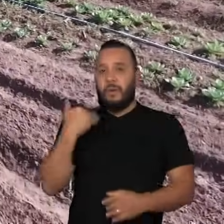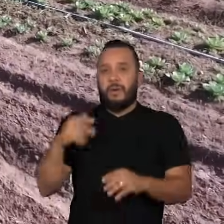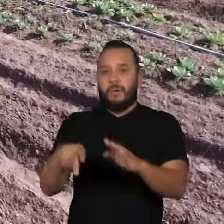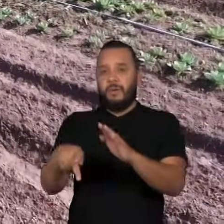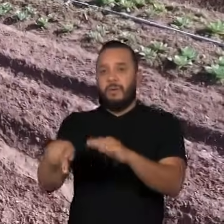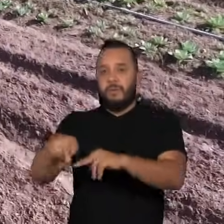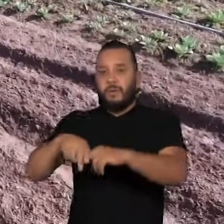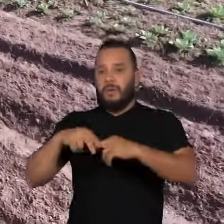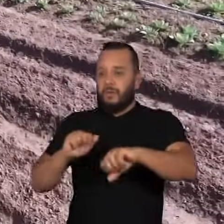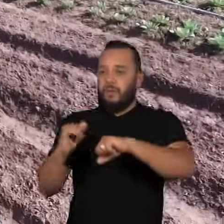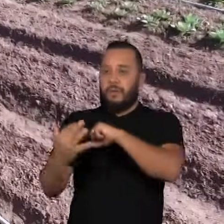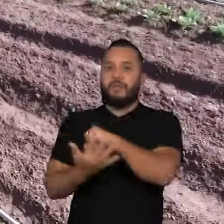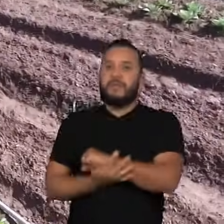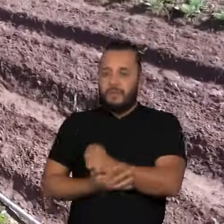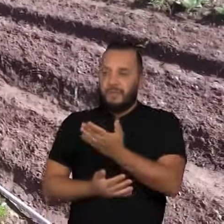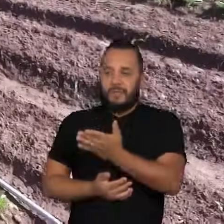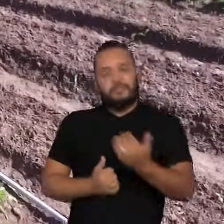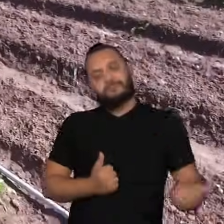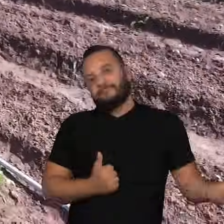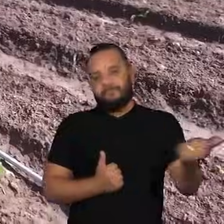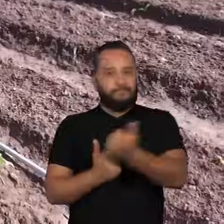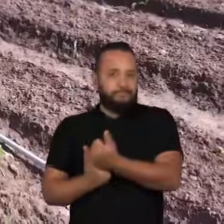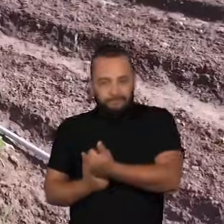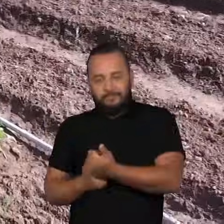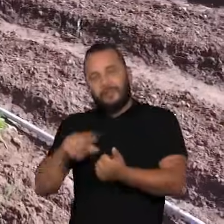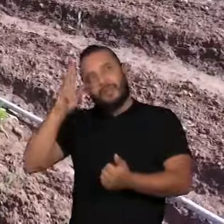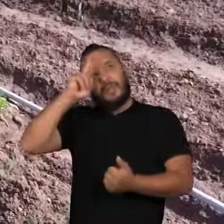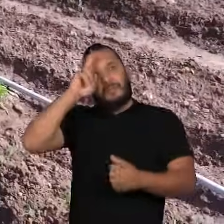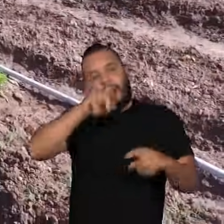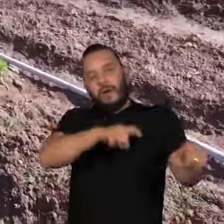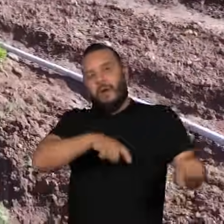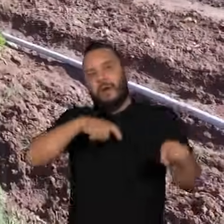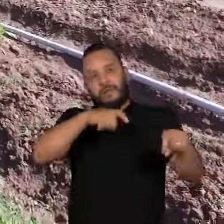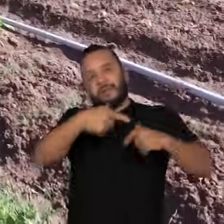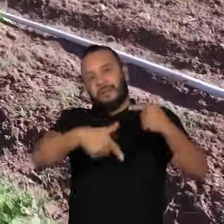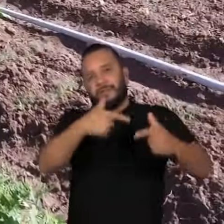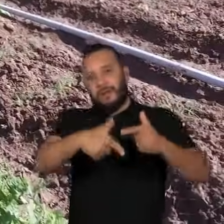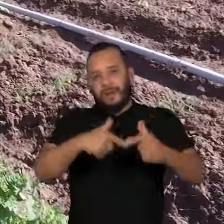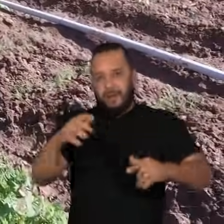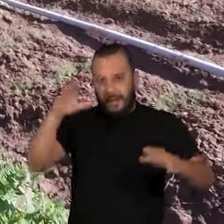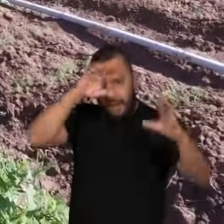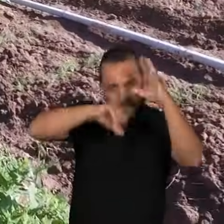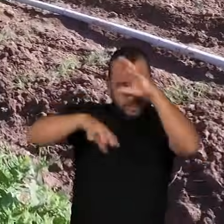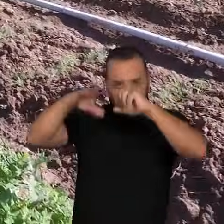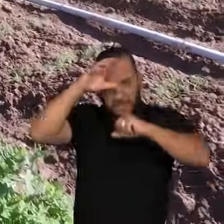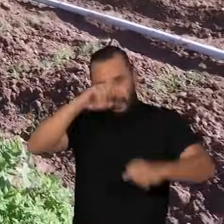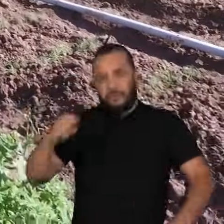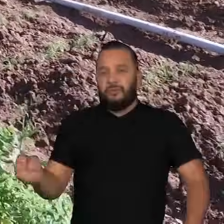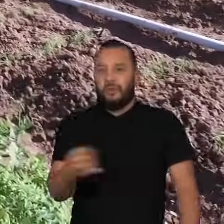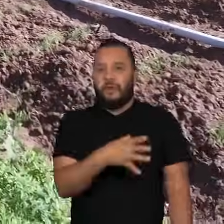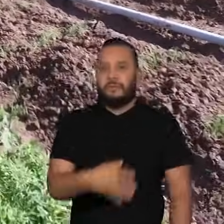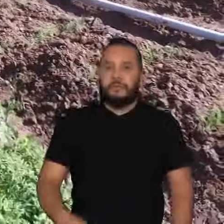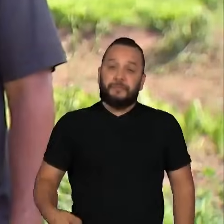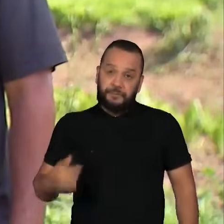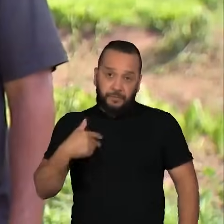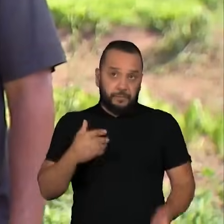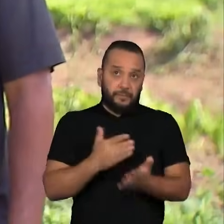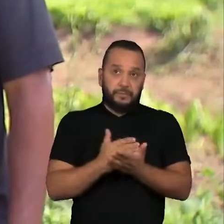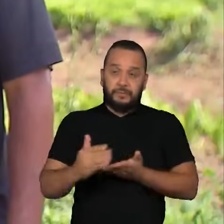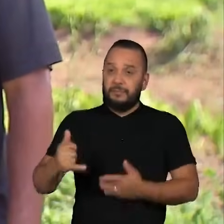da roça e abriu espaço para novos aprendizados. Eu comecei com 7 anos de idade